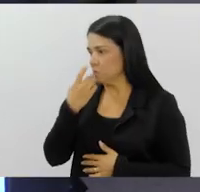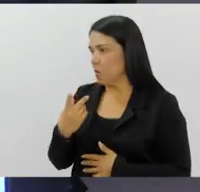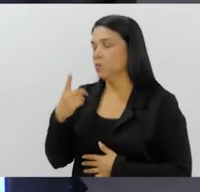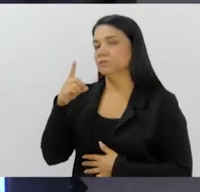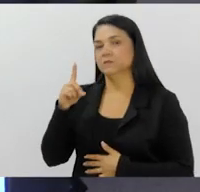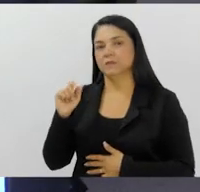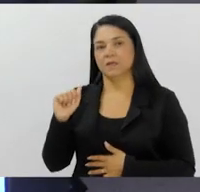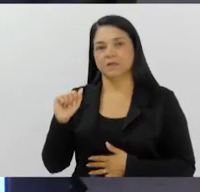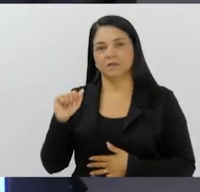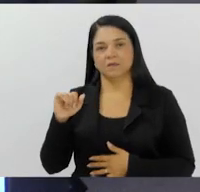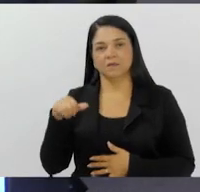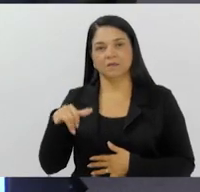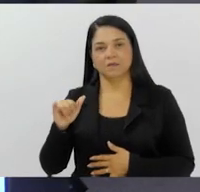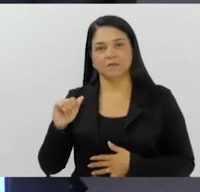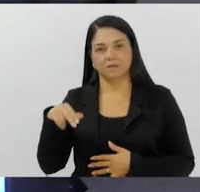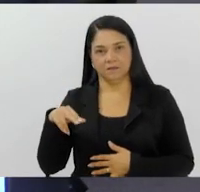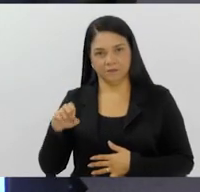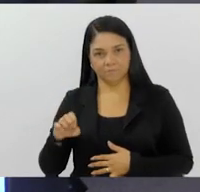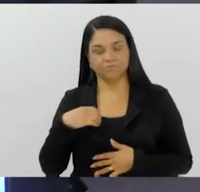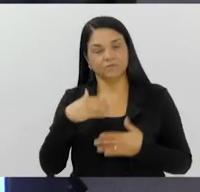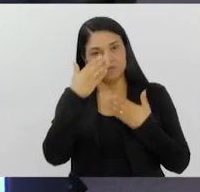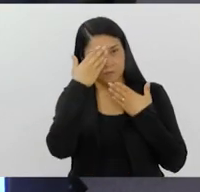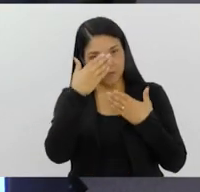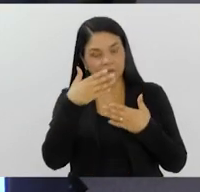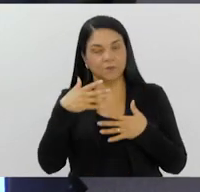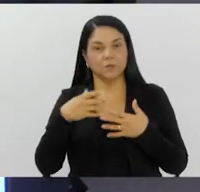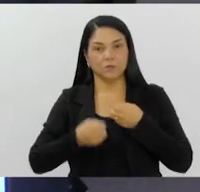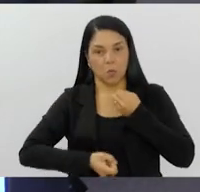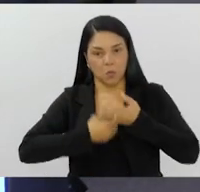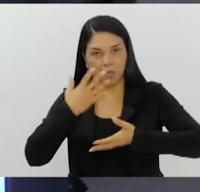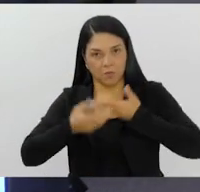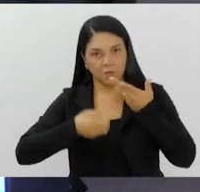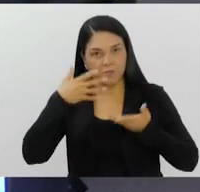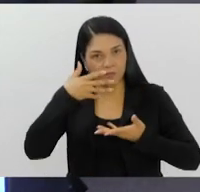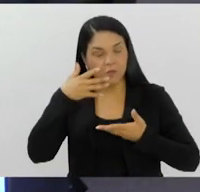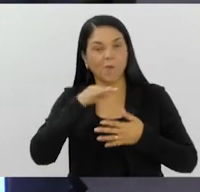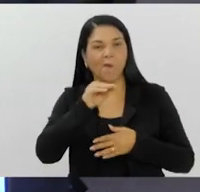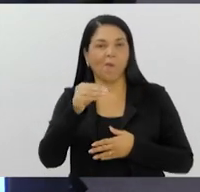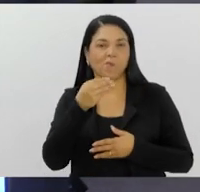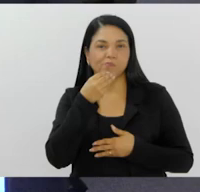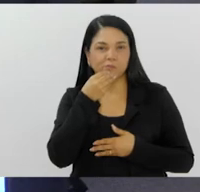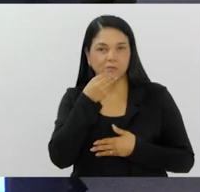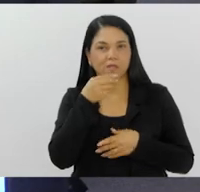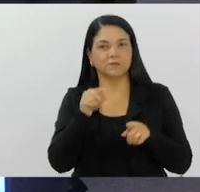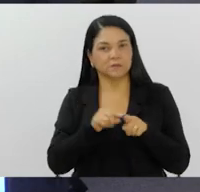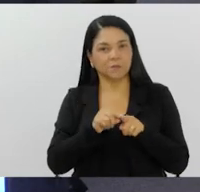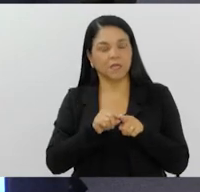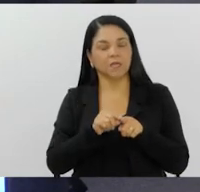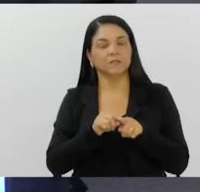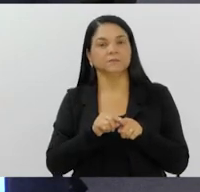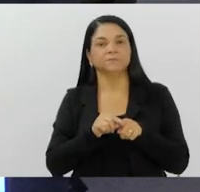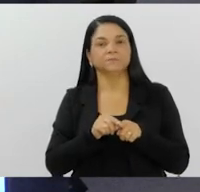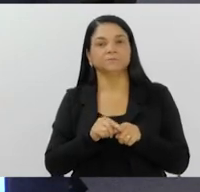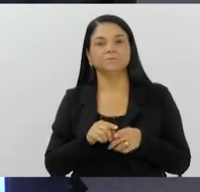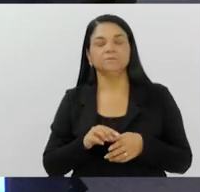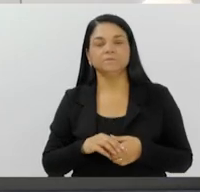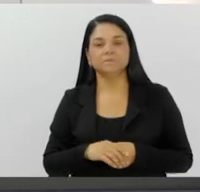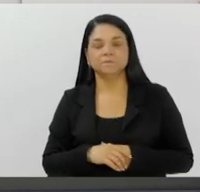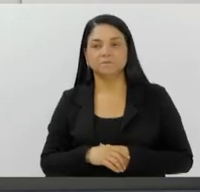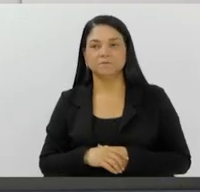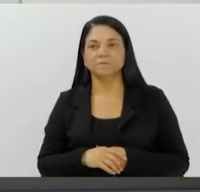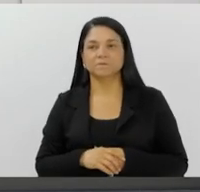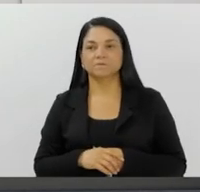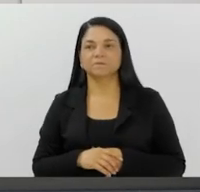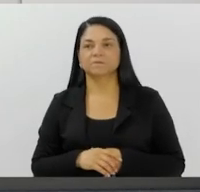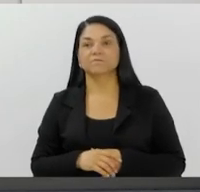daane obrigado aqui pelo teu depoimento você vai ter oportunidade de de intervir mais adiante eu